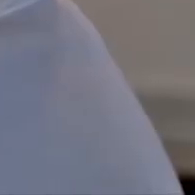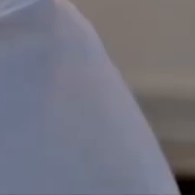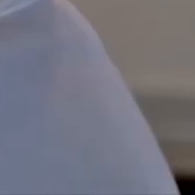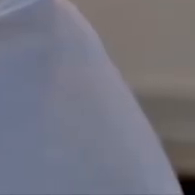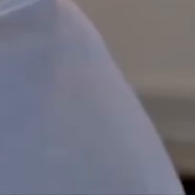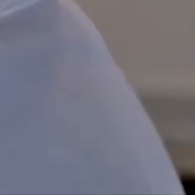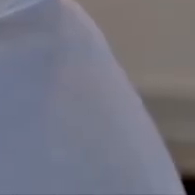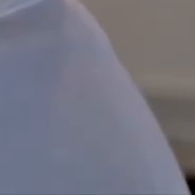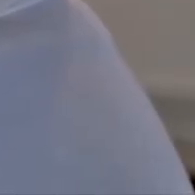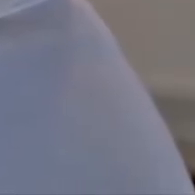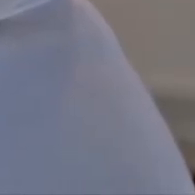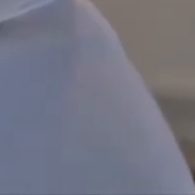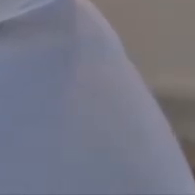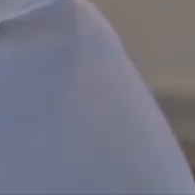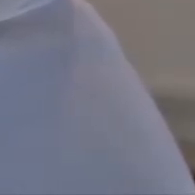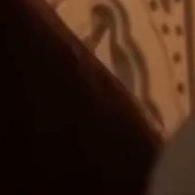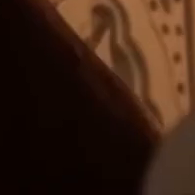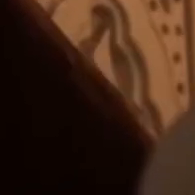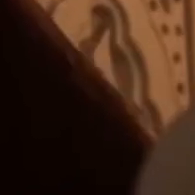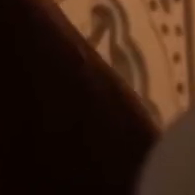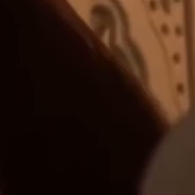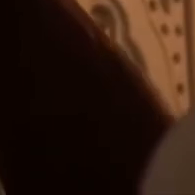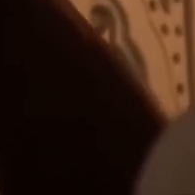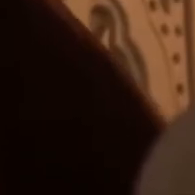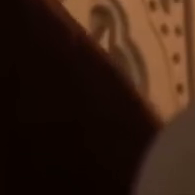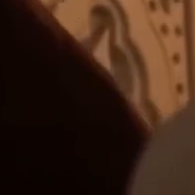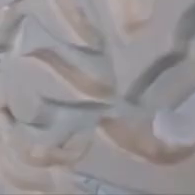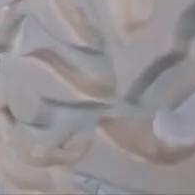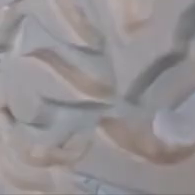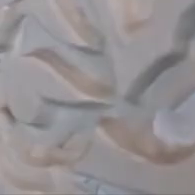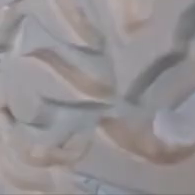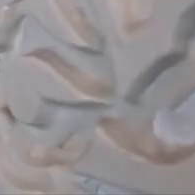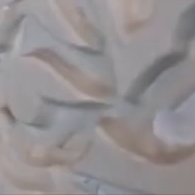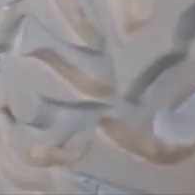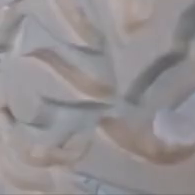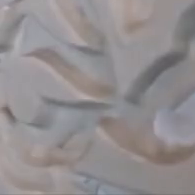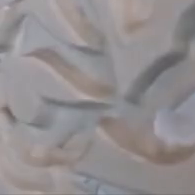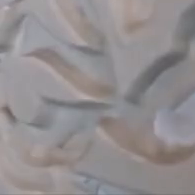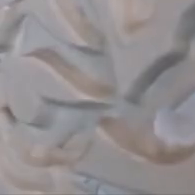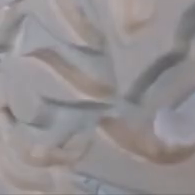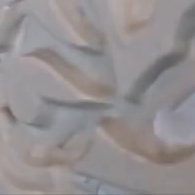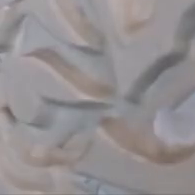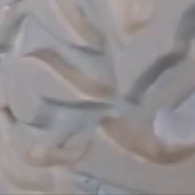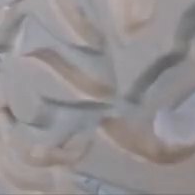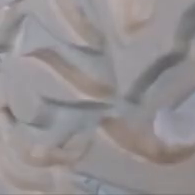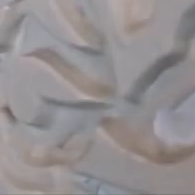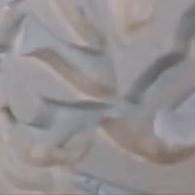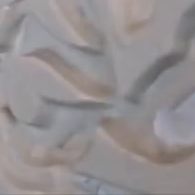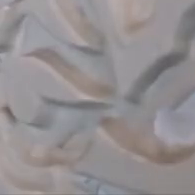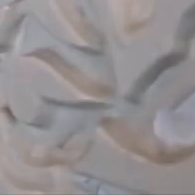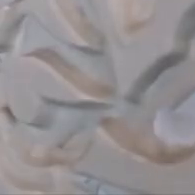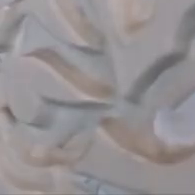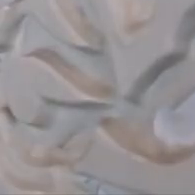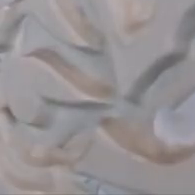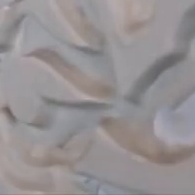E com suor é mantido. Afinal, um senhor com essa idade exige